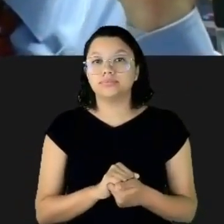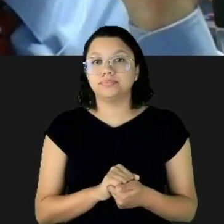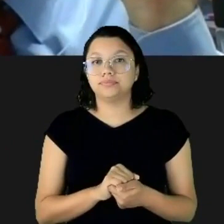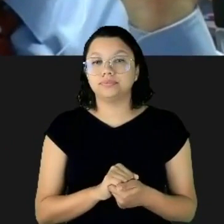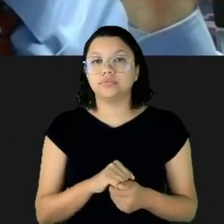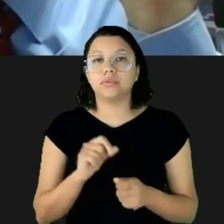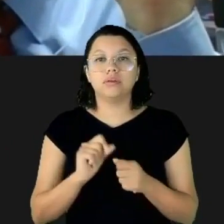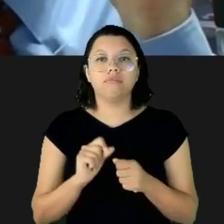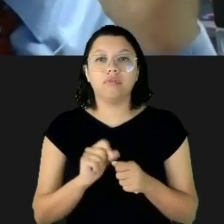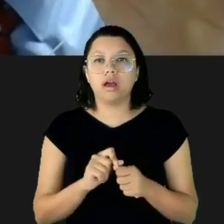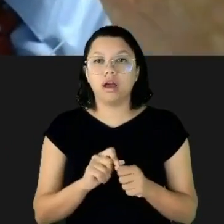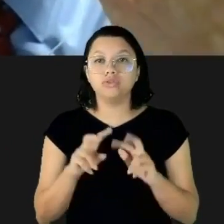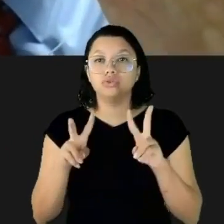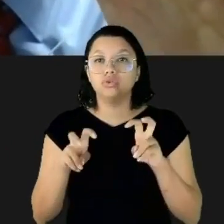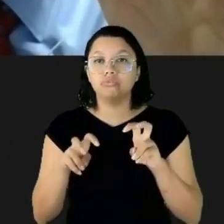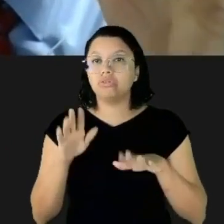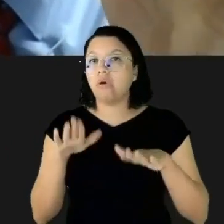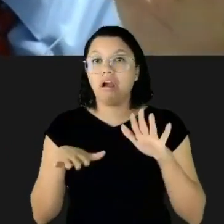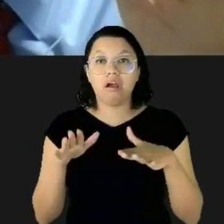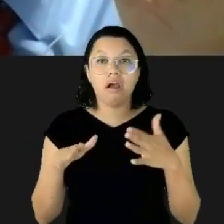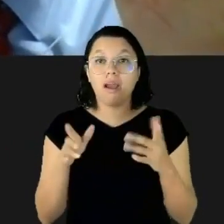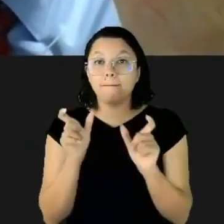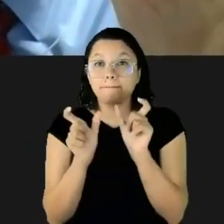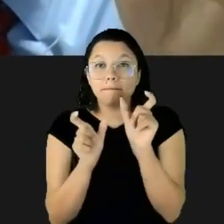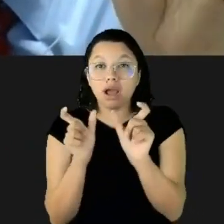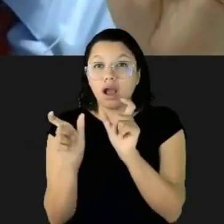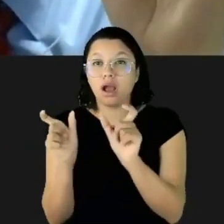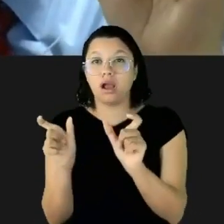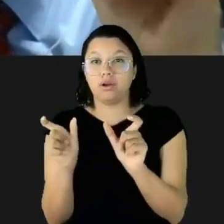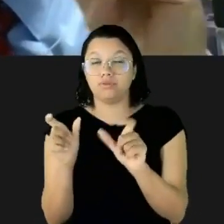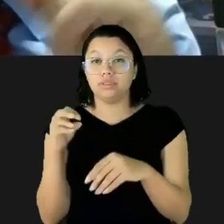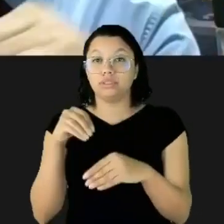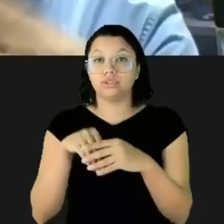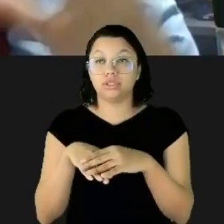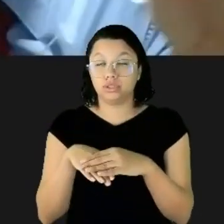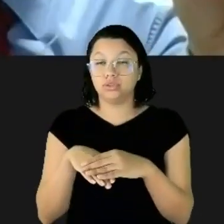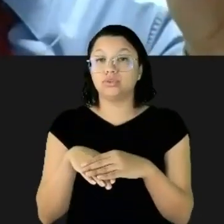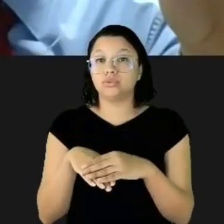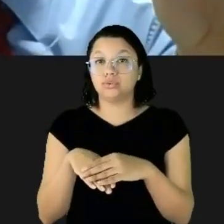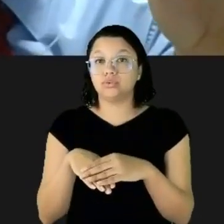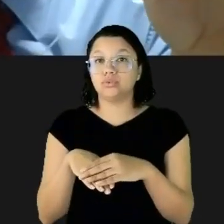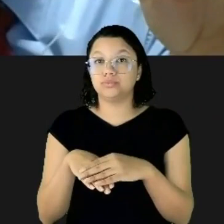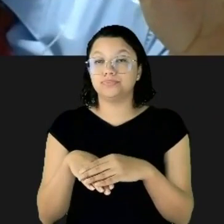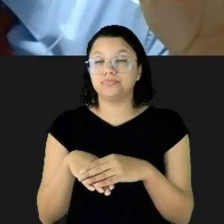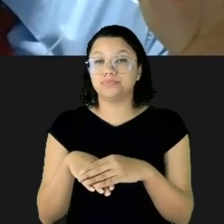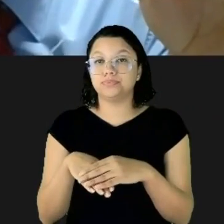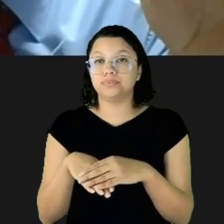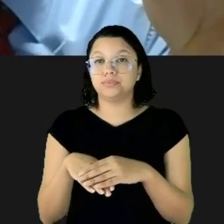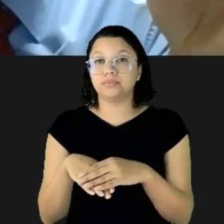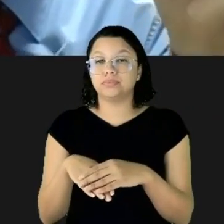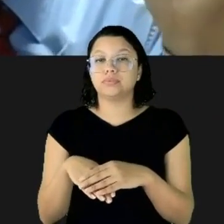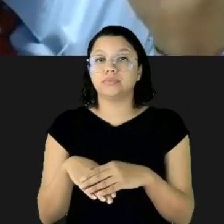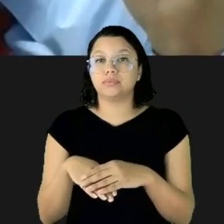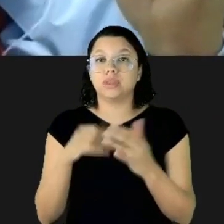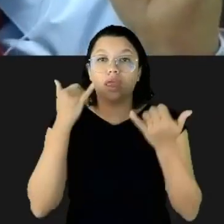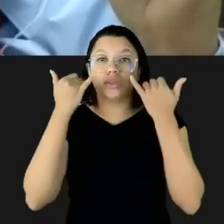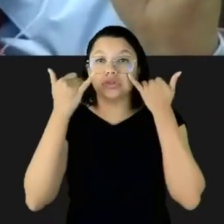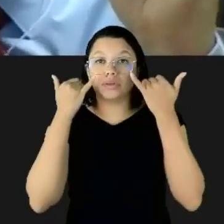qualquer palavra do banco de dados do